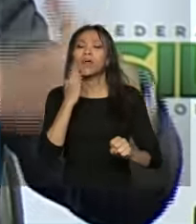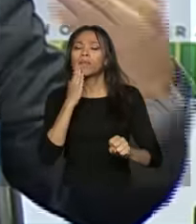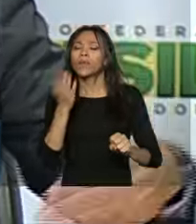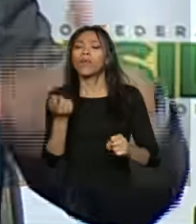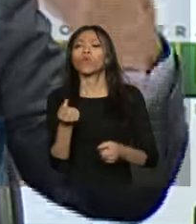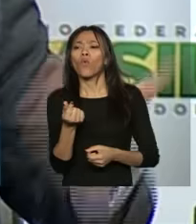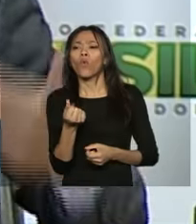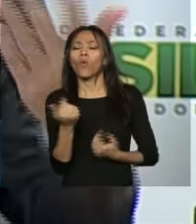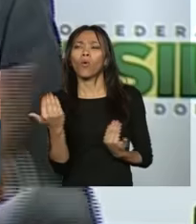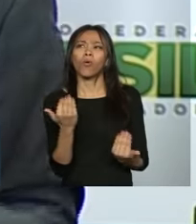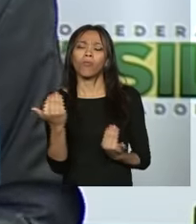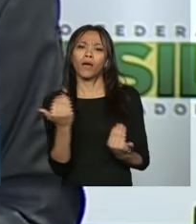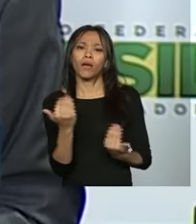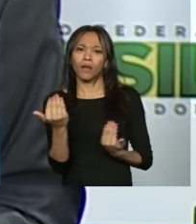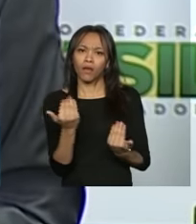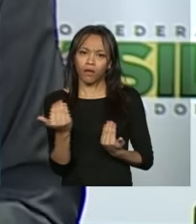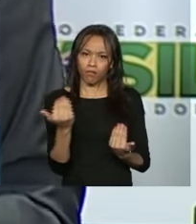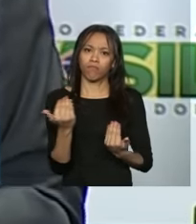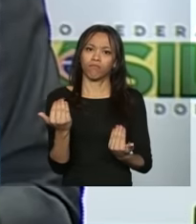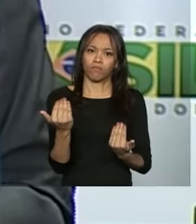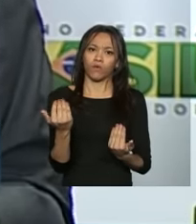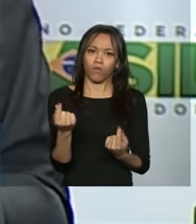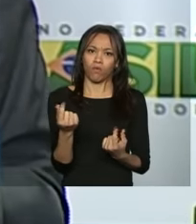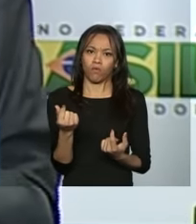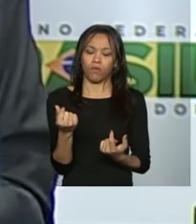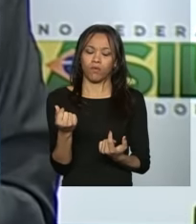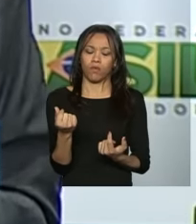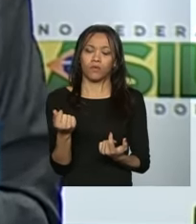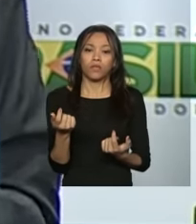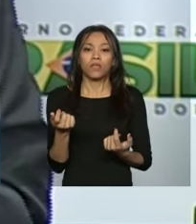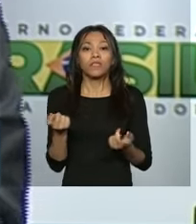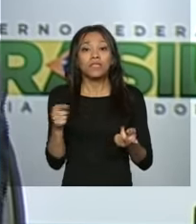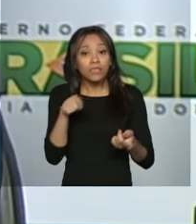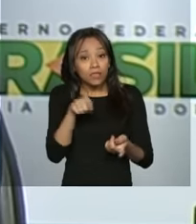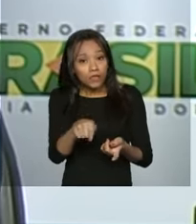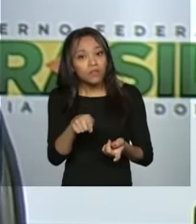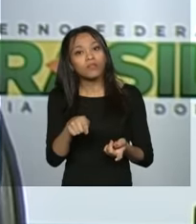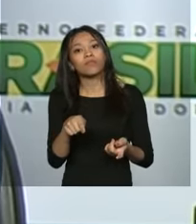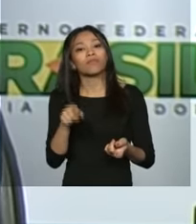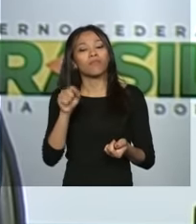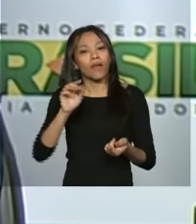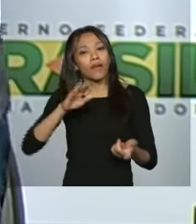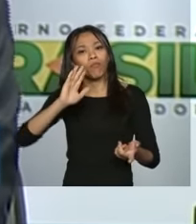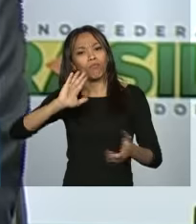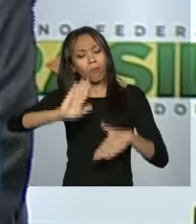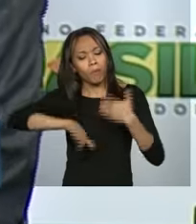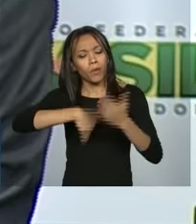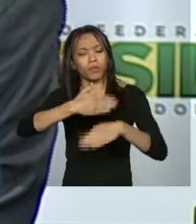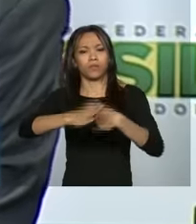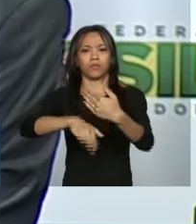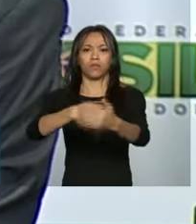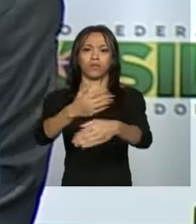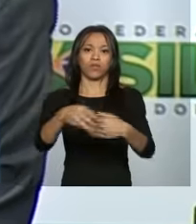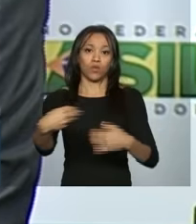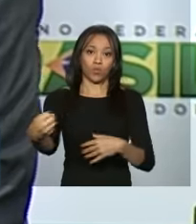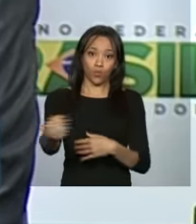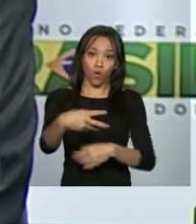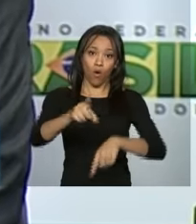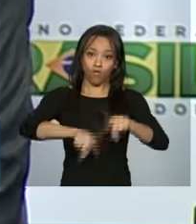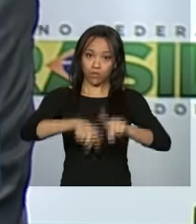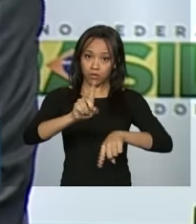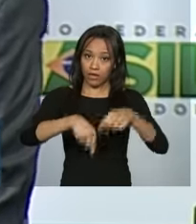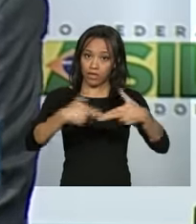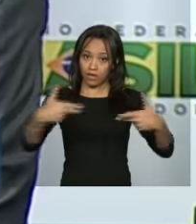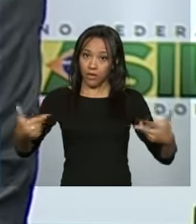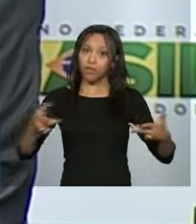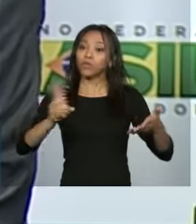comparar coisas que são comparáveis Tá certo e condicionar isso ao processo de registro sanitário então Os Novos Produtos que vierem a